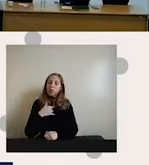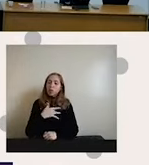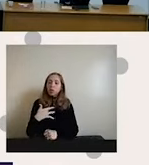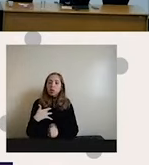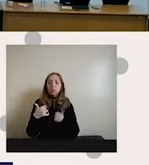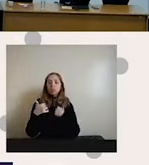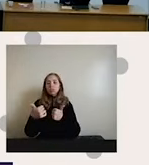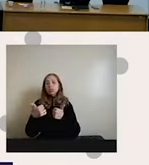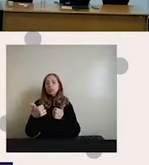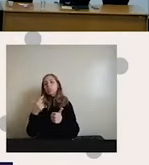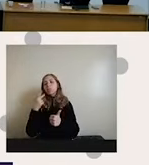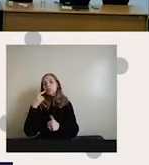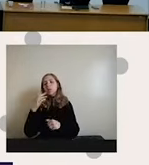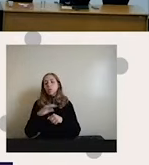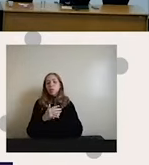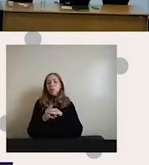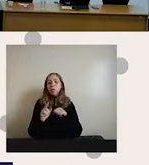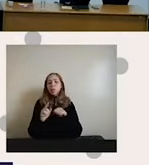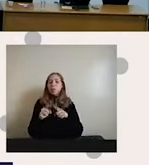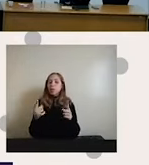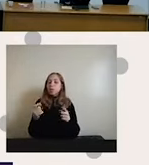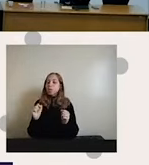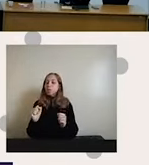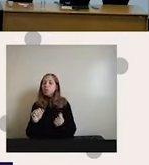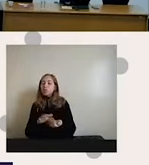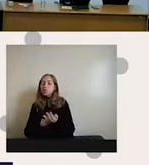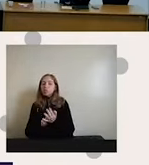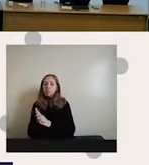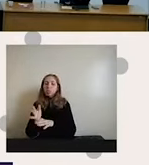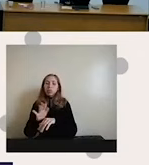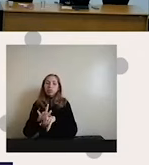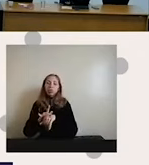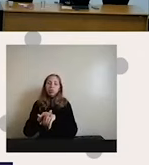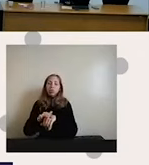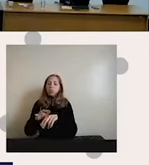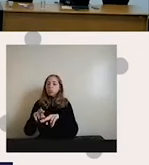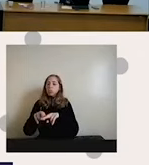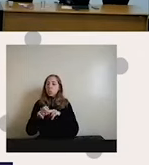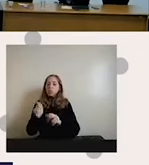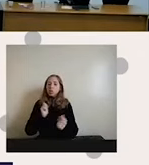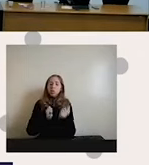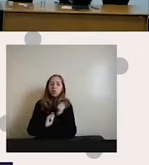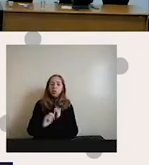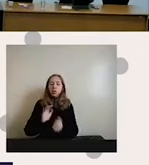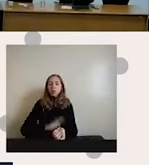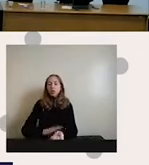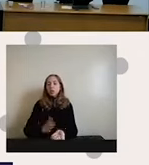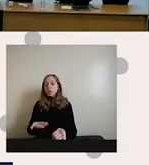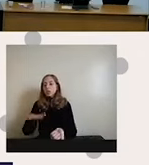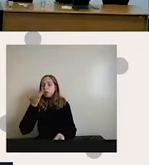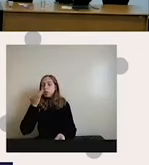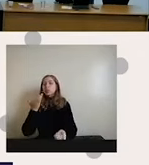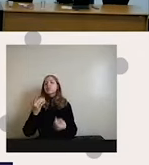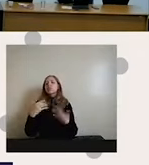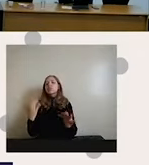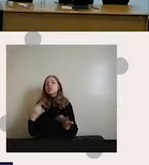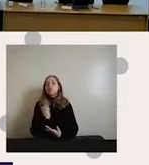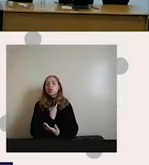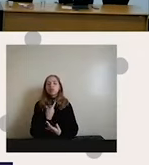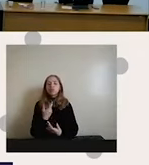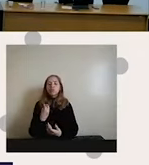exemplo, mas posso estar adoecido por uma ansiedade, por uma pressão alta, né? Então, a gente está a todo tempo convivendo com